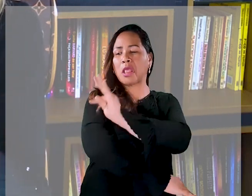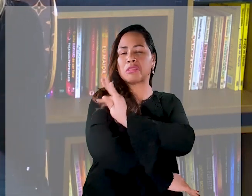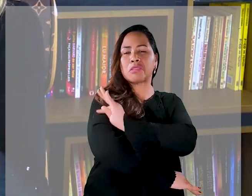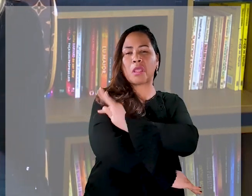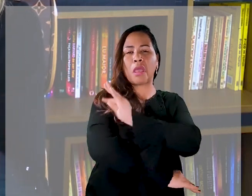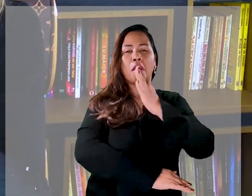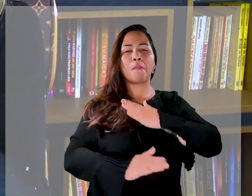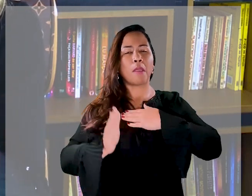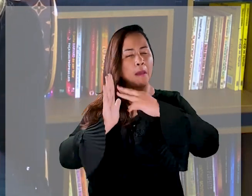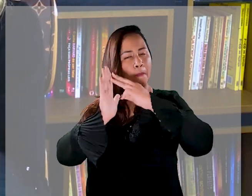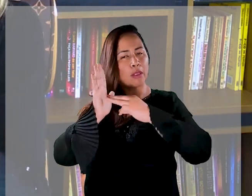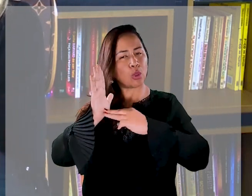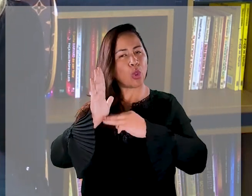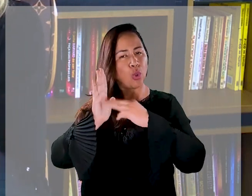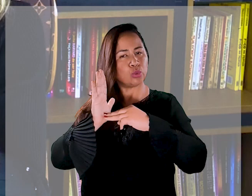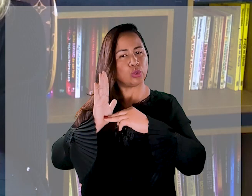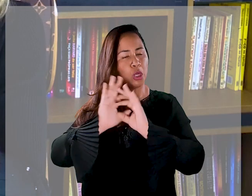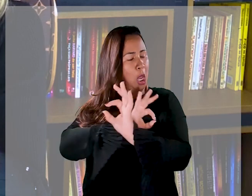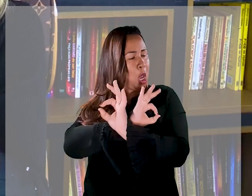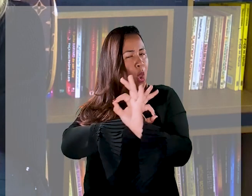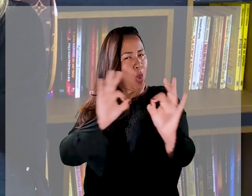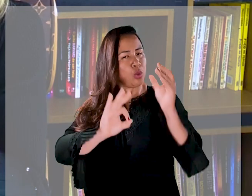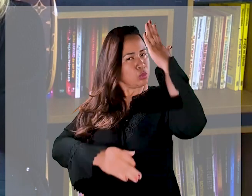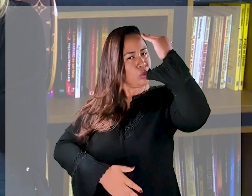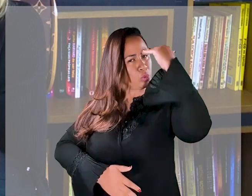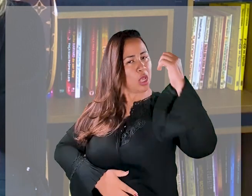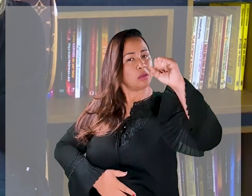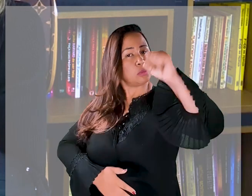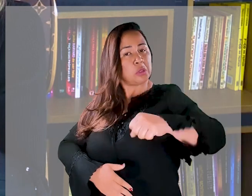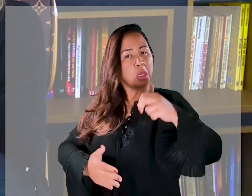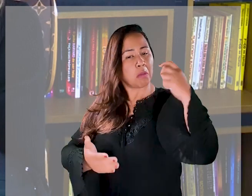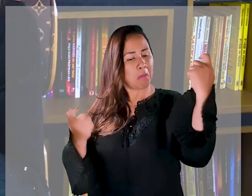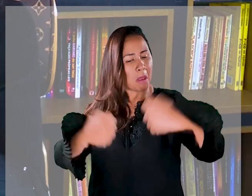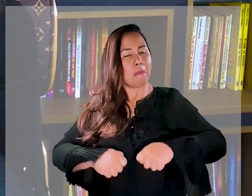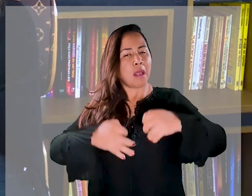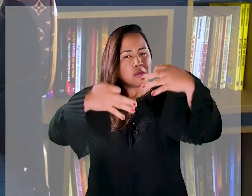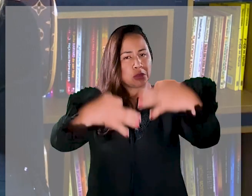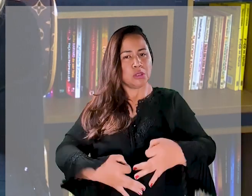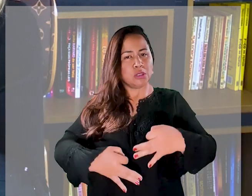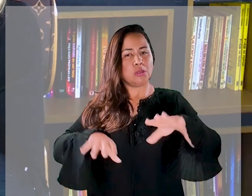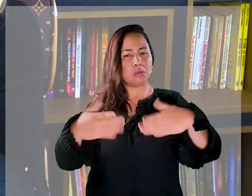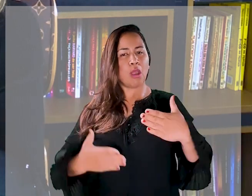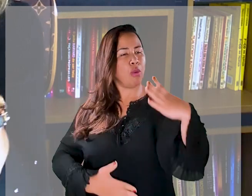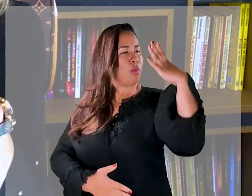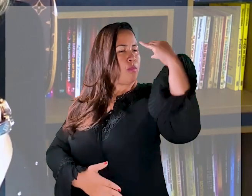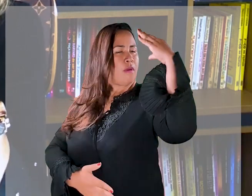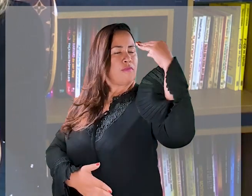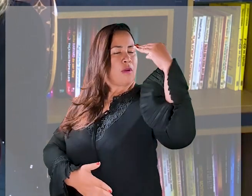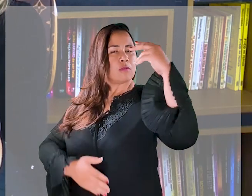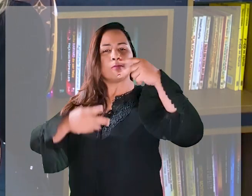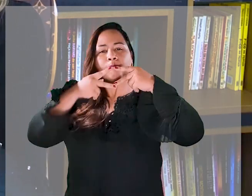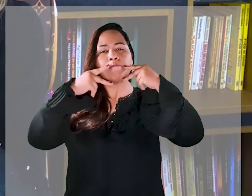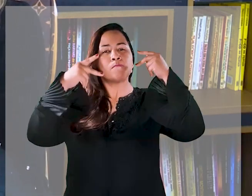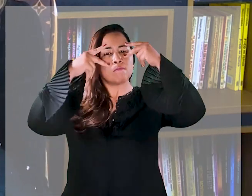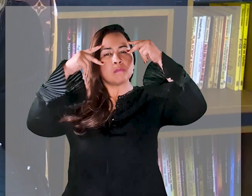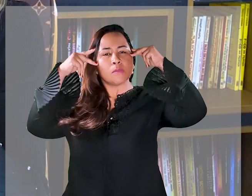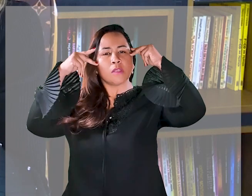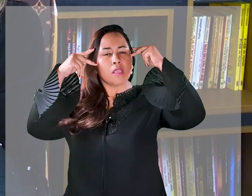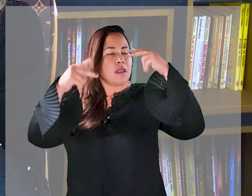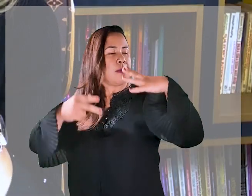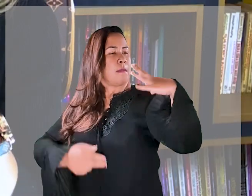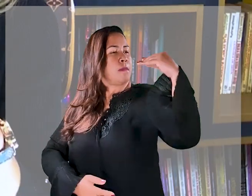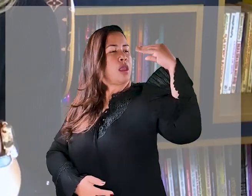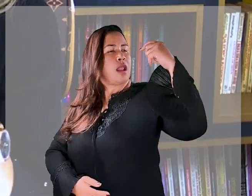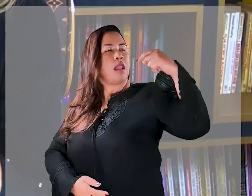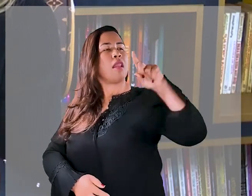quero inspirar as pessoas, eu quero inspirar o mundo. Então sim, uma foto de biquíni no meu feed, lá em Cancún, faz todo sentido para